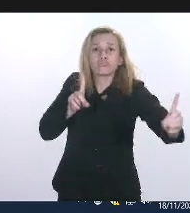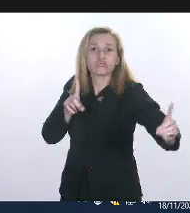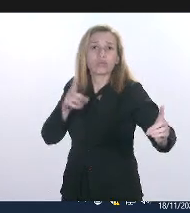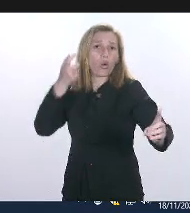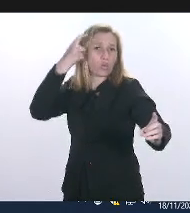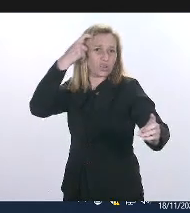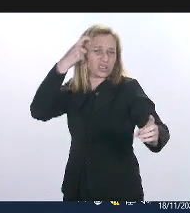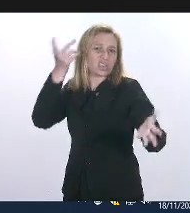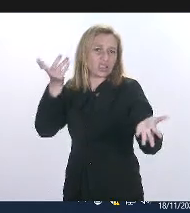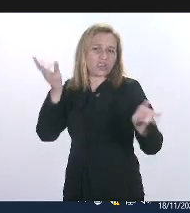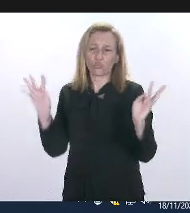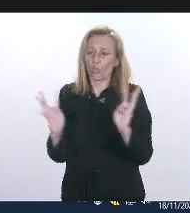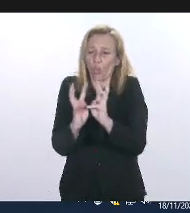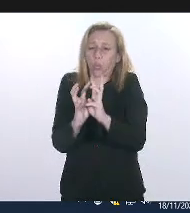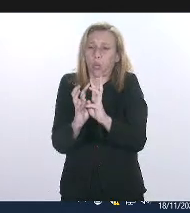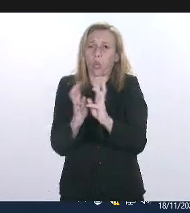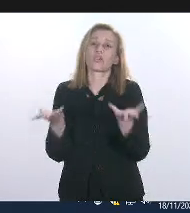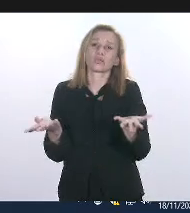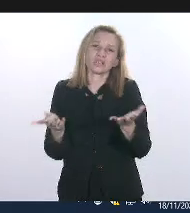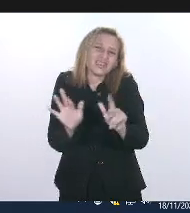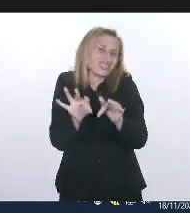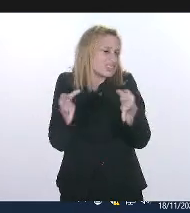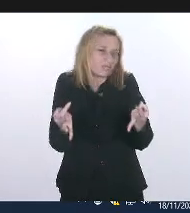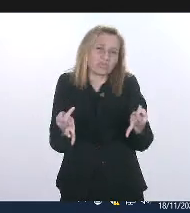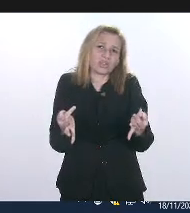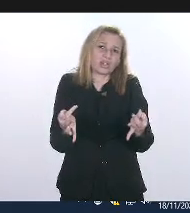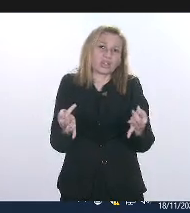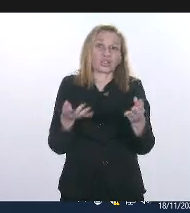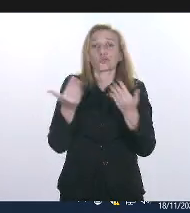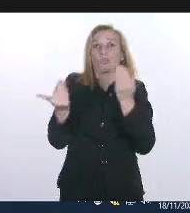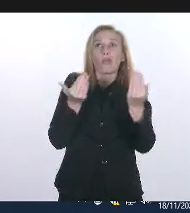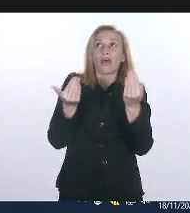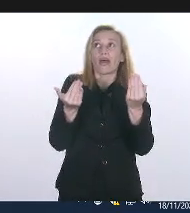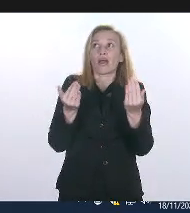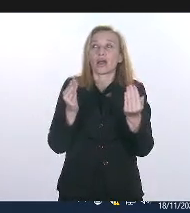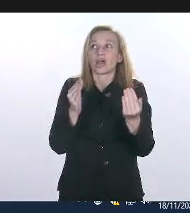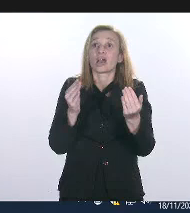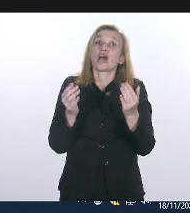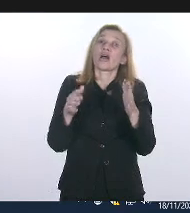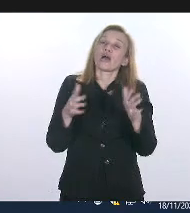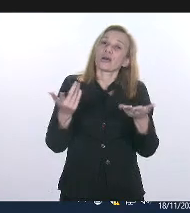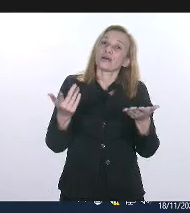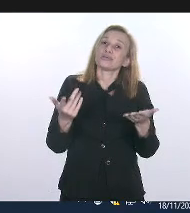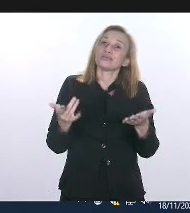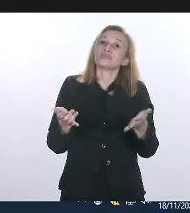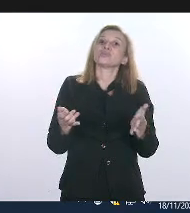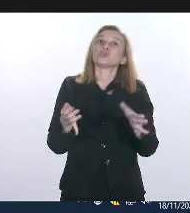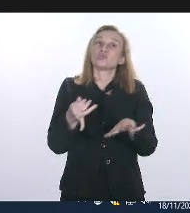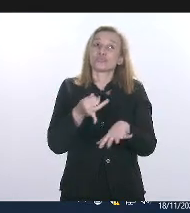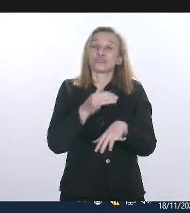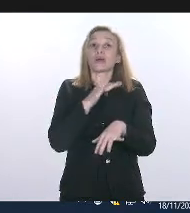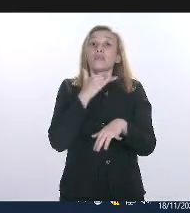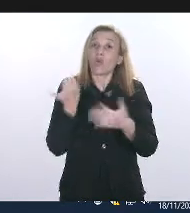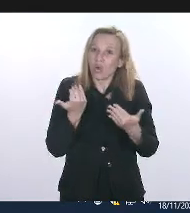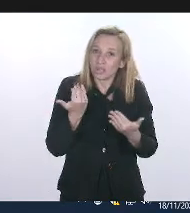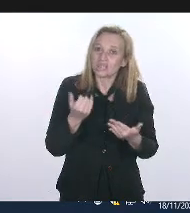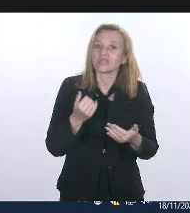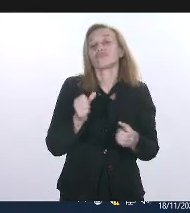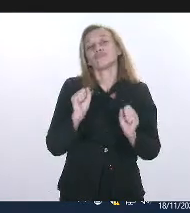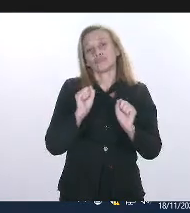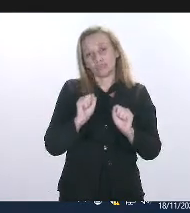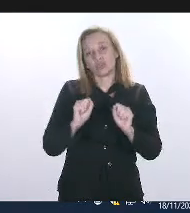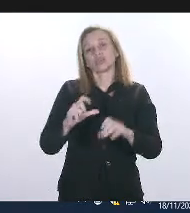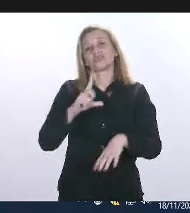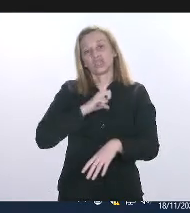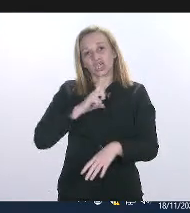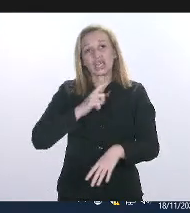consciência de não aglomerar. São questões até simples, se comparados às consequências ruins e perversas que nós podemos ter